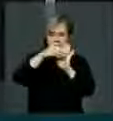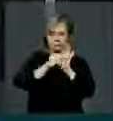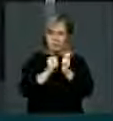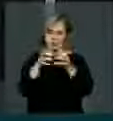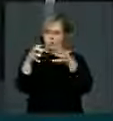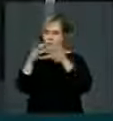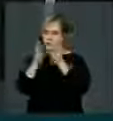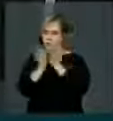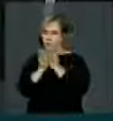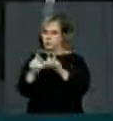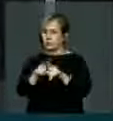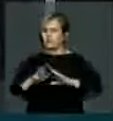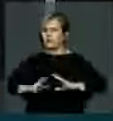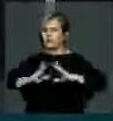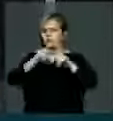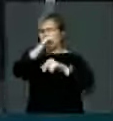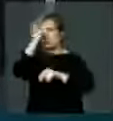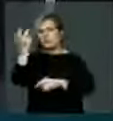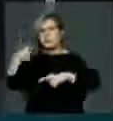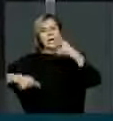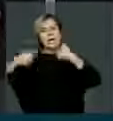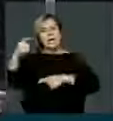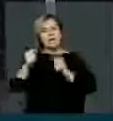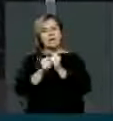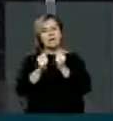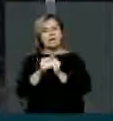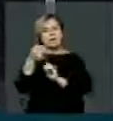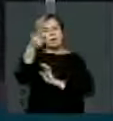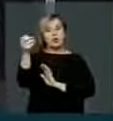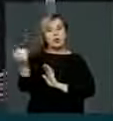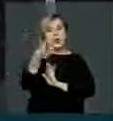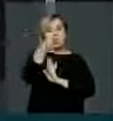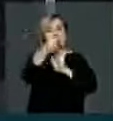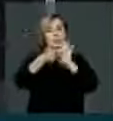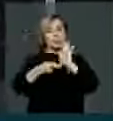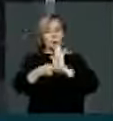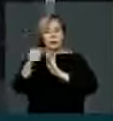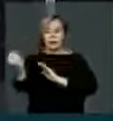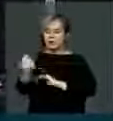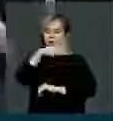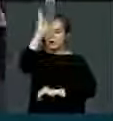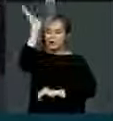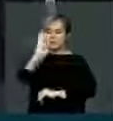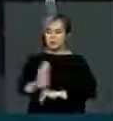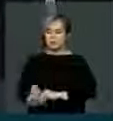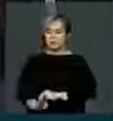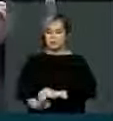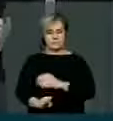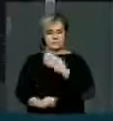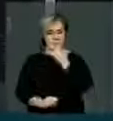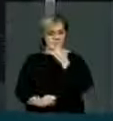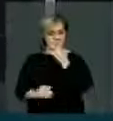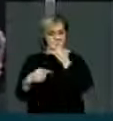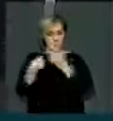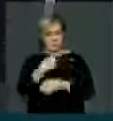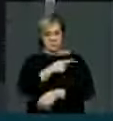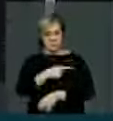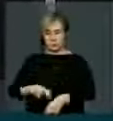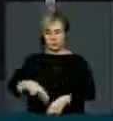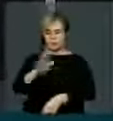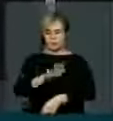mas todos aqueles que querem hoje debater de um novo programa para um novo Brasil então o o nosso presidente